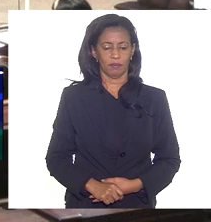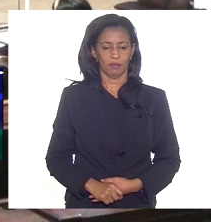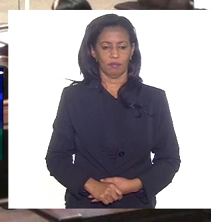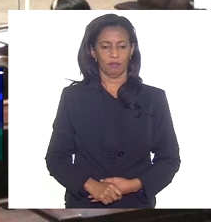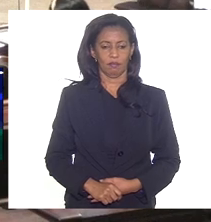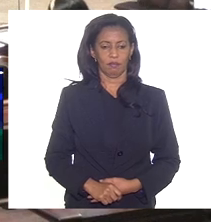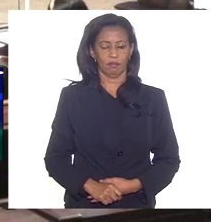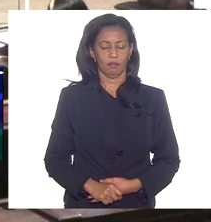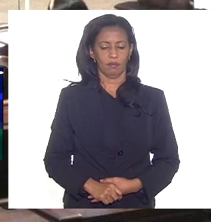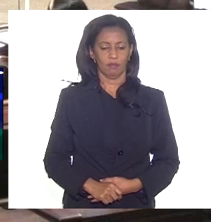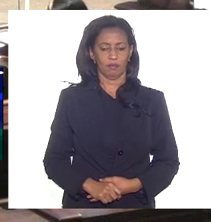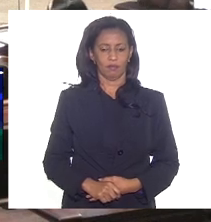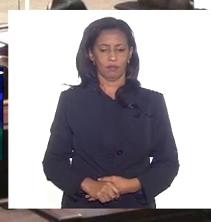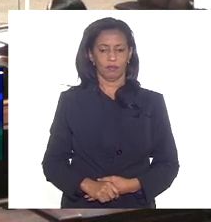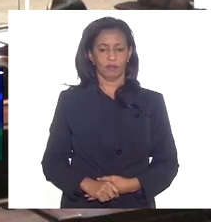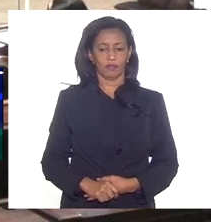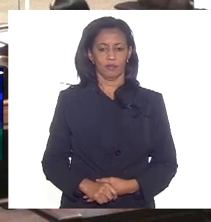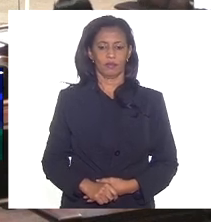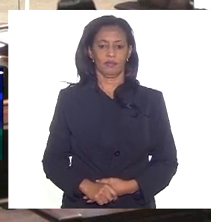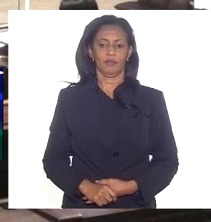Deputado Márcio Pacheco.